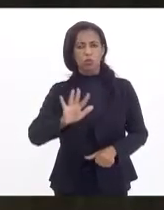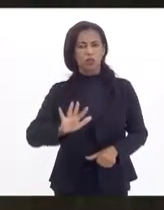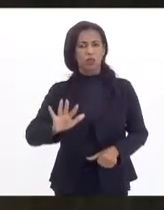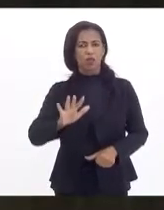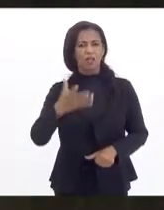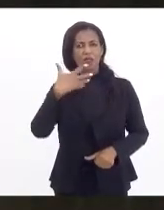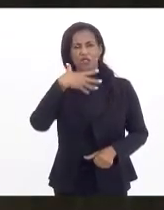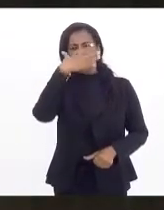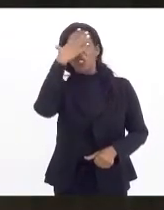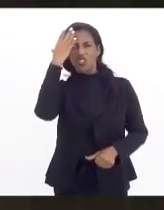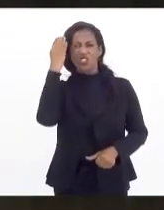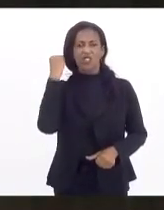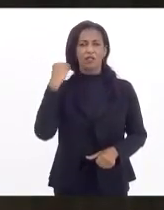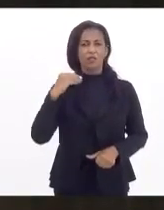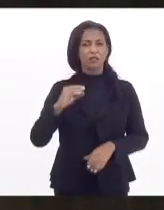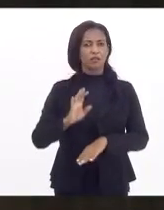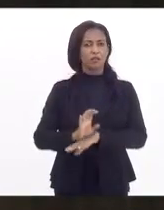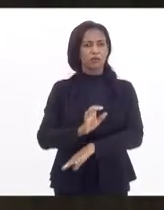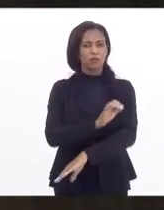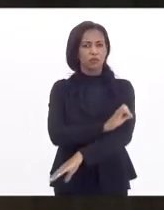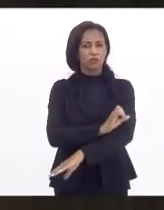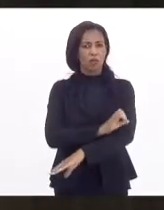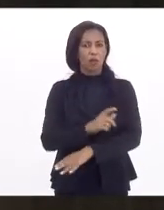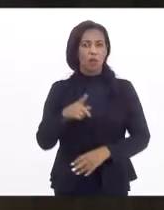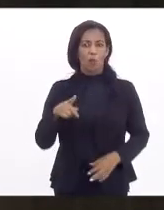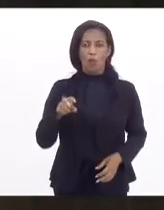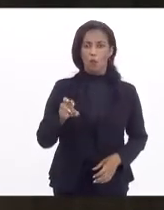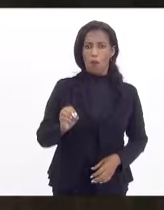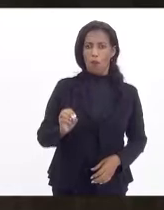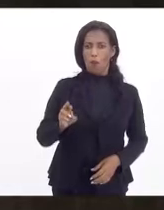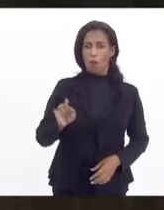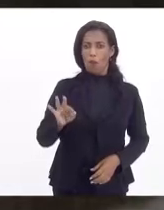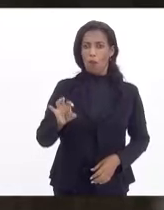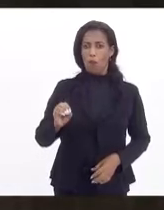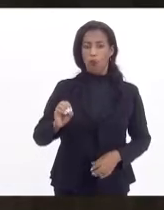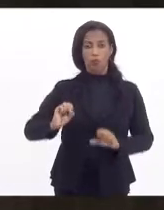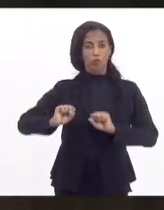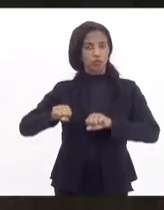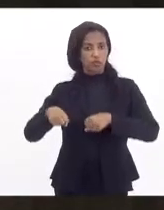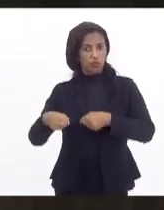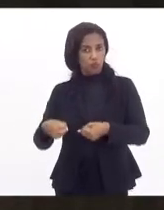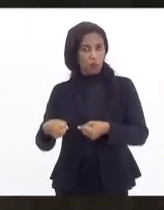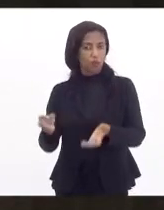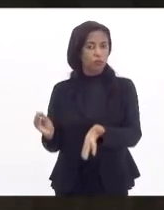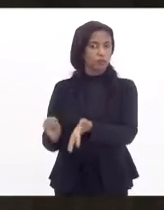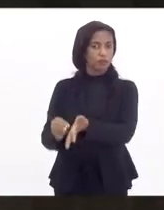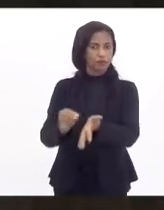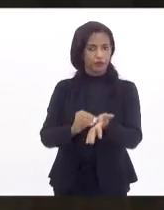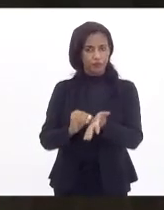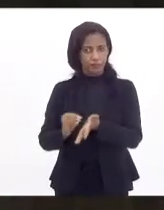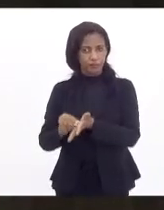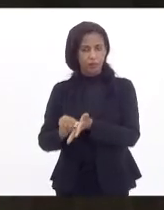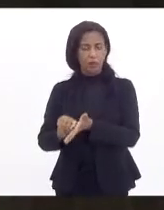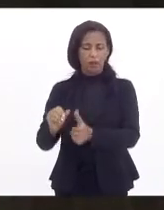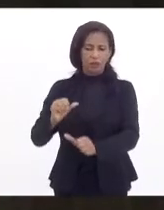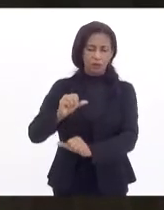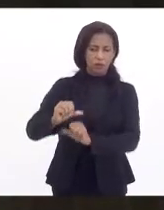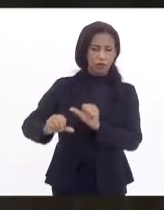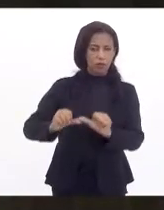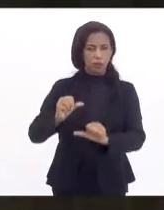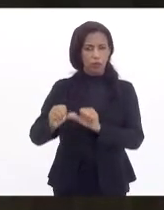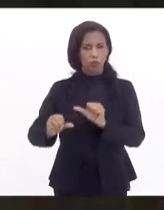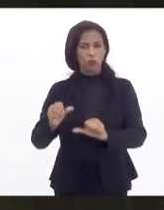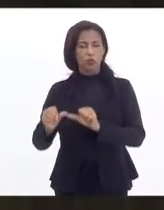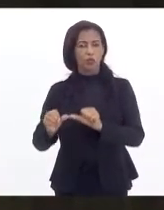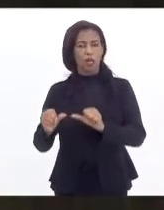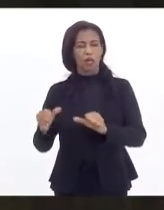adormecida, morta na cidade do Rio de Janeiro, a zona portuária, e há esforços que ainda estão incompletos para que ela seja revitalizada, integrada ao